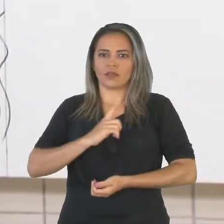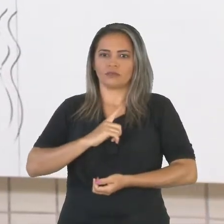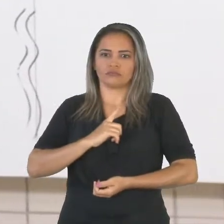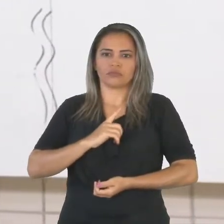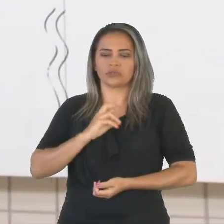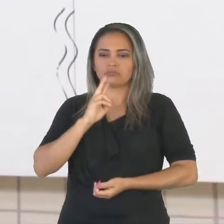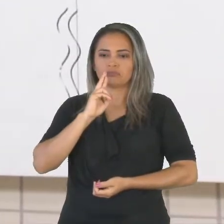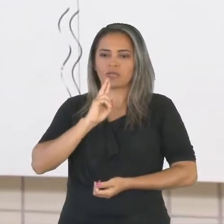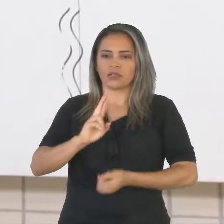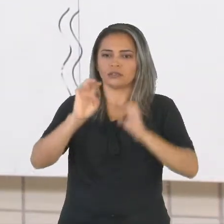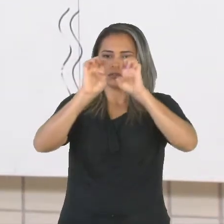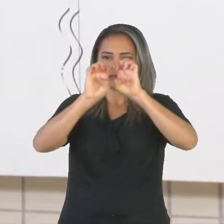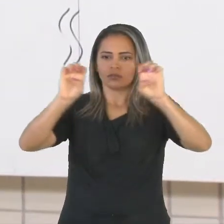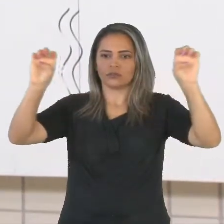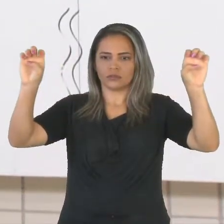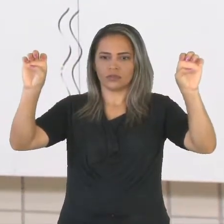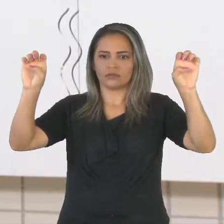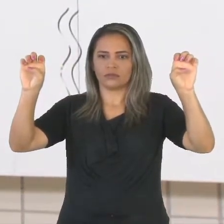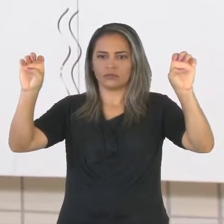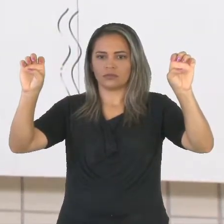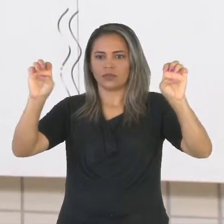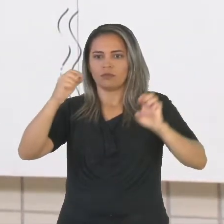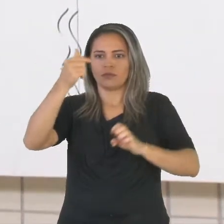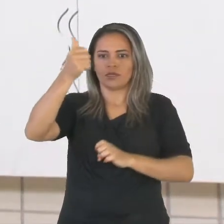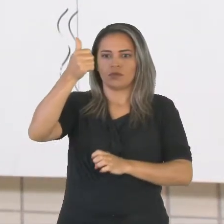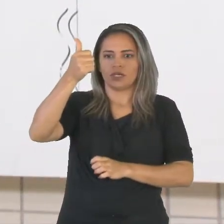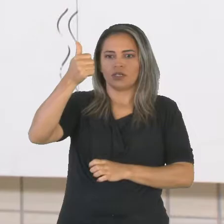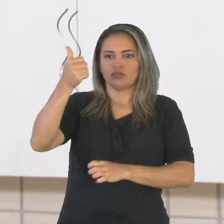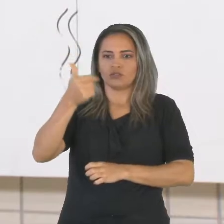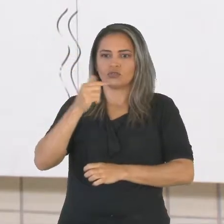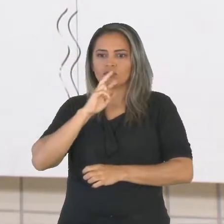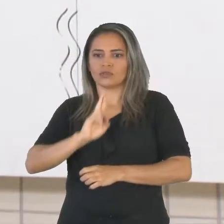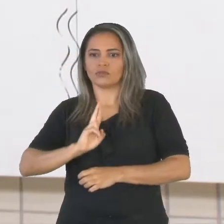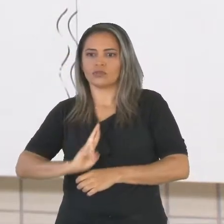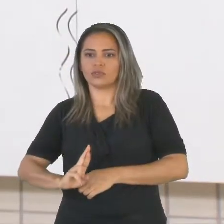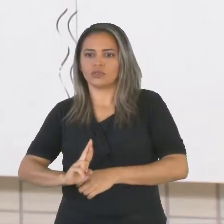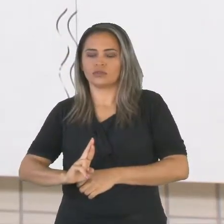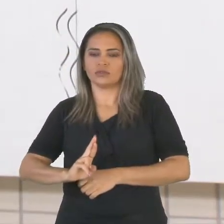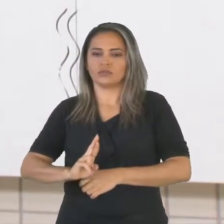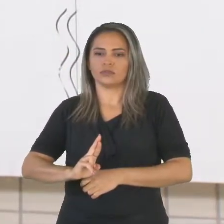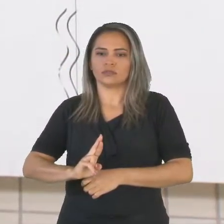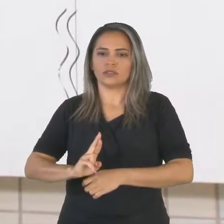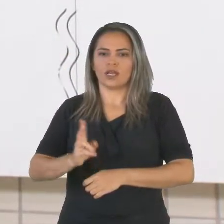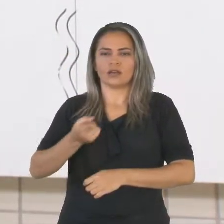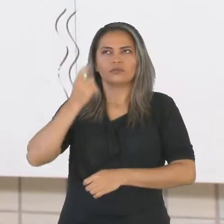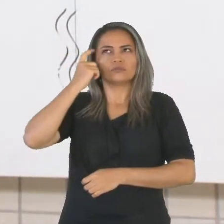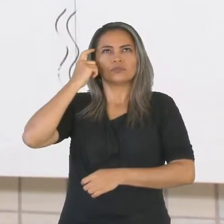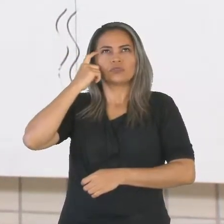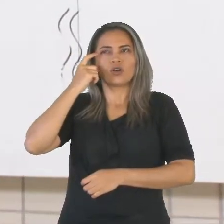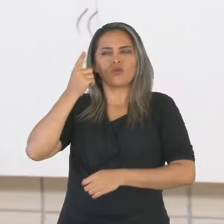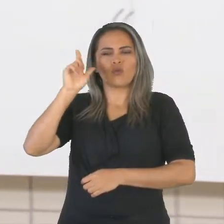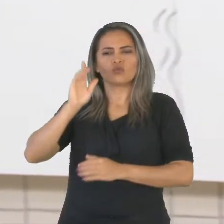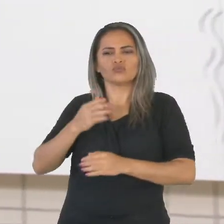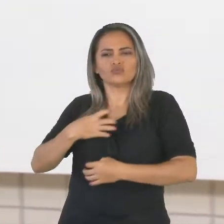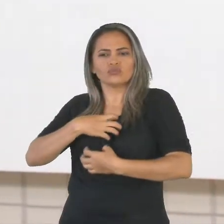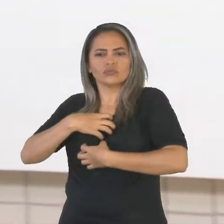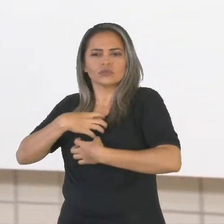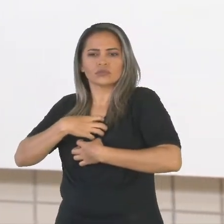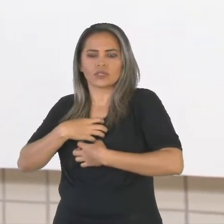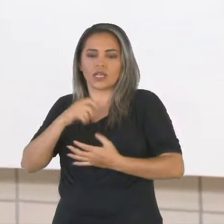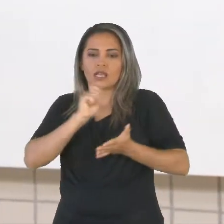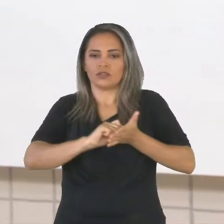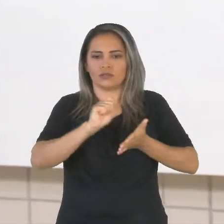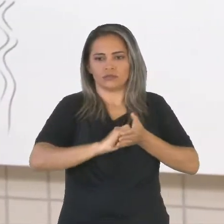equação, o primeiro e o segundo valor dessa equação, na verdade, e vou pensar por outro caminho. Nós anotamos